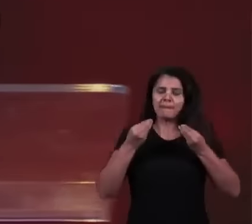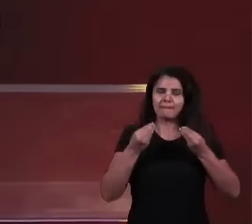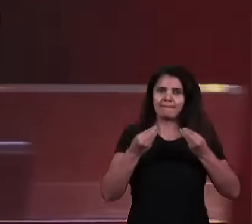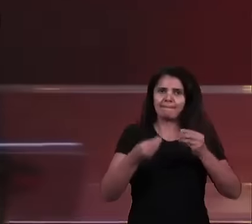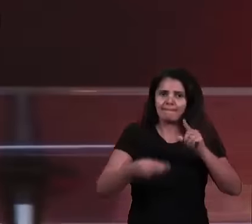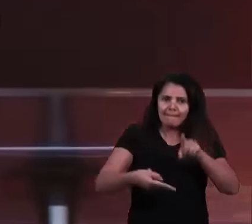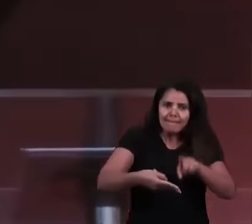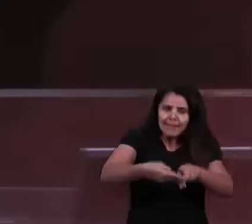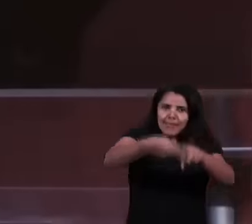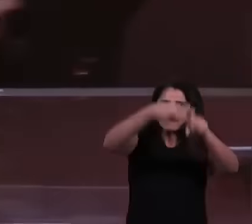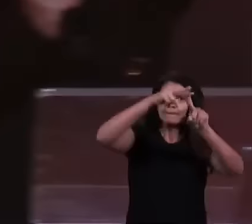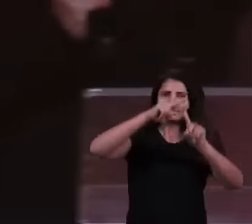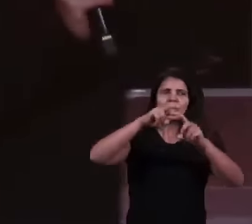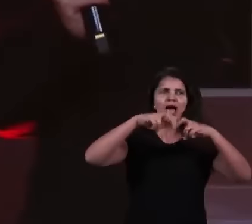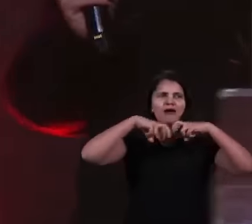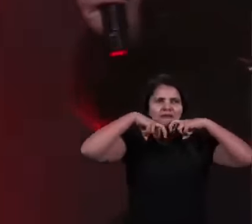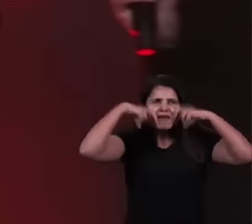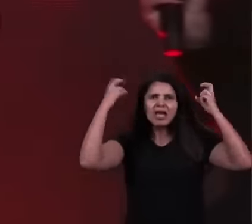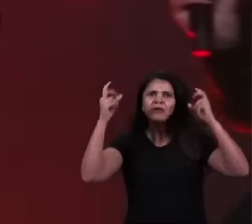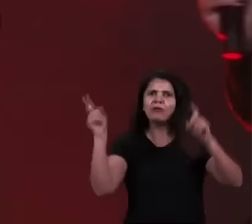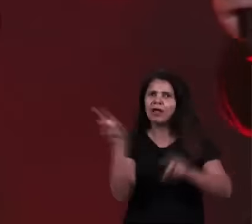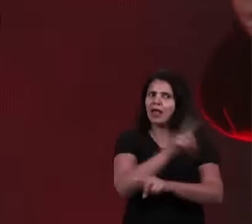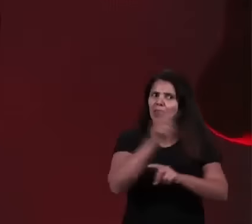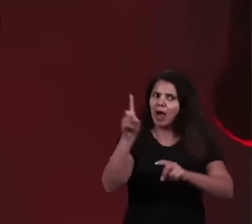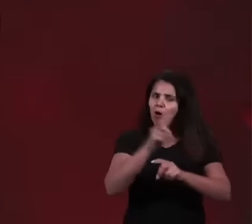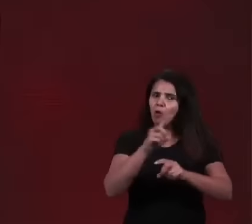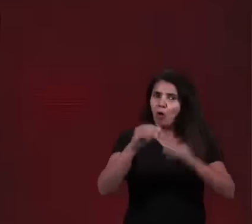dobrada, ao invés da vergonha, dupla honra.